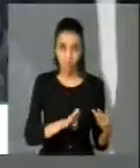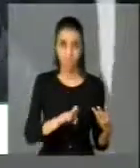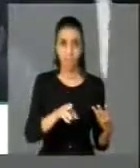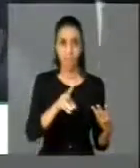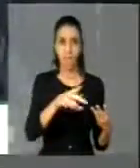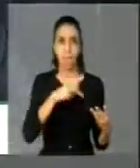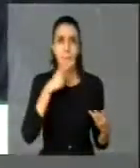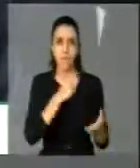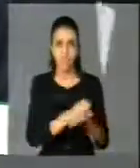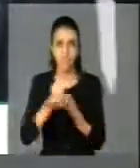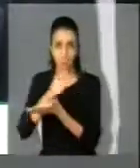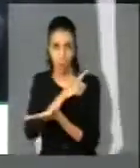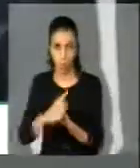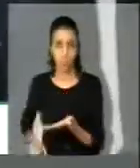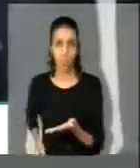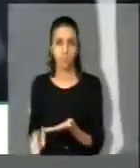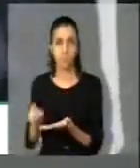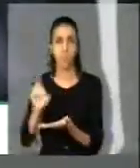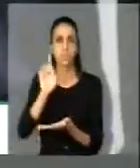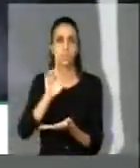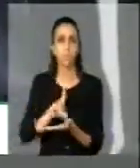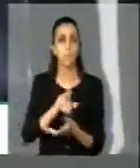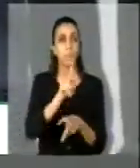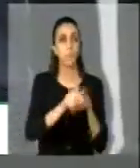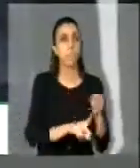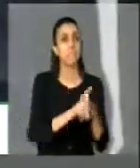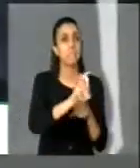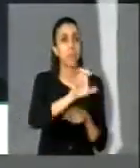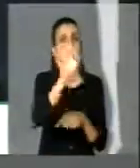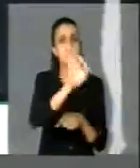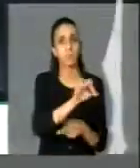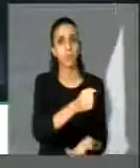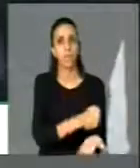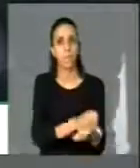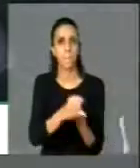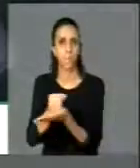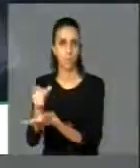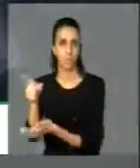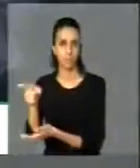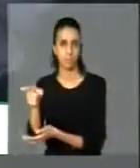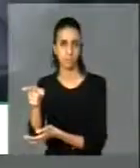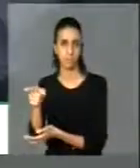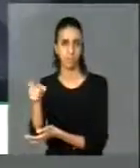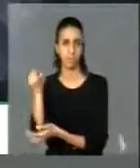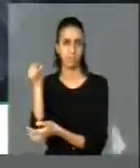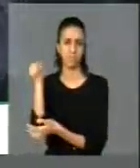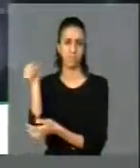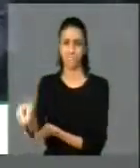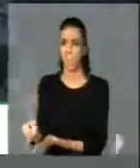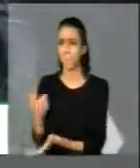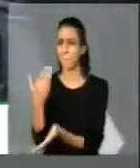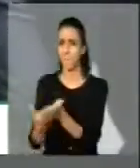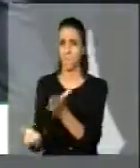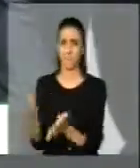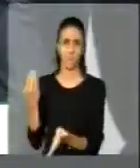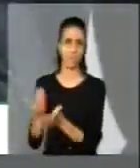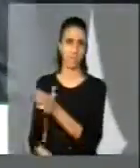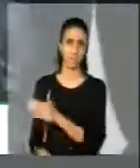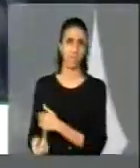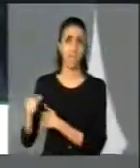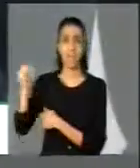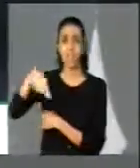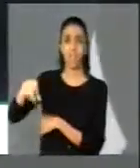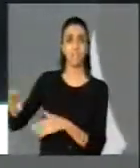está apenas com 5% de apoio popular, você está no fundo do poço, a liderança chega aqui apelando